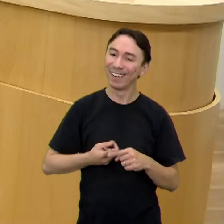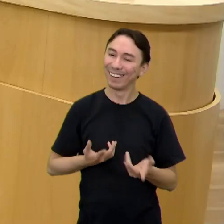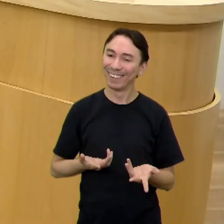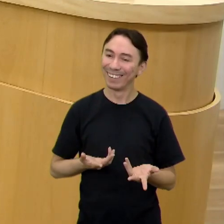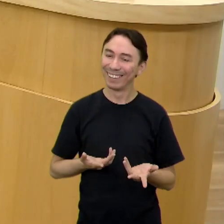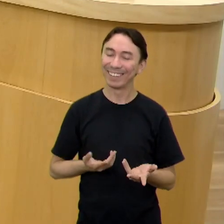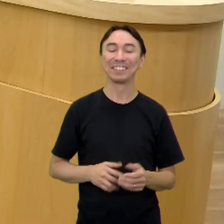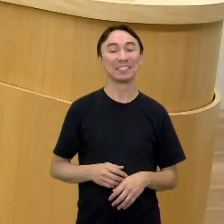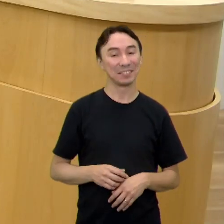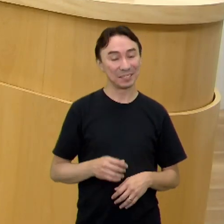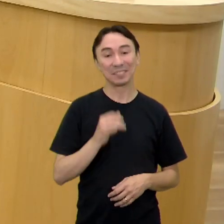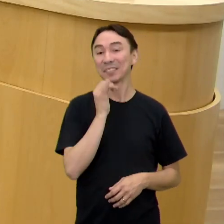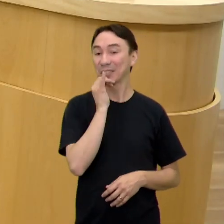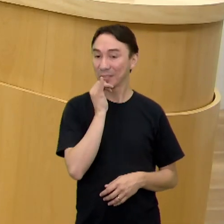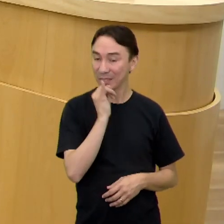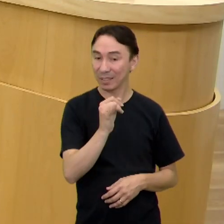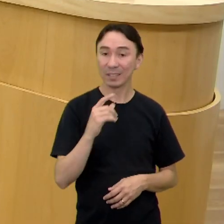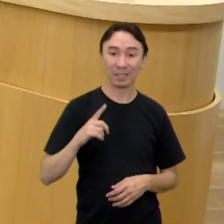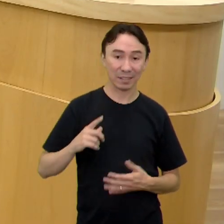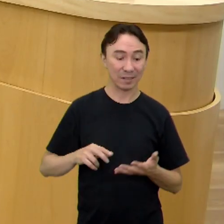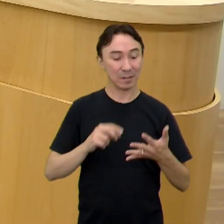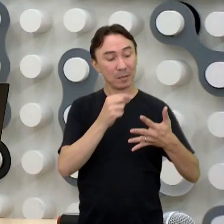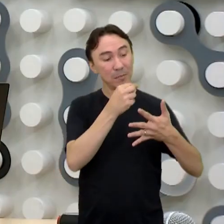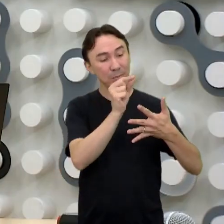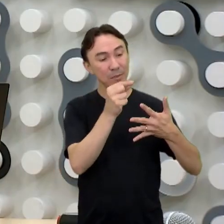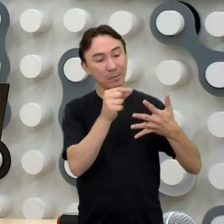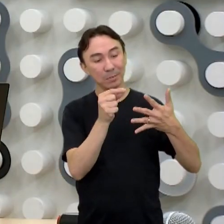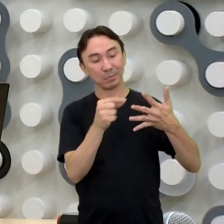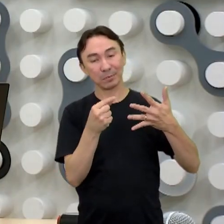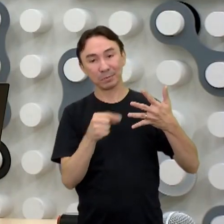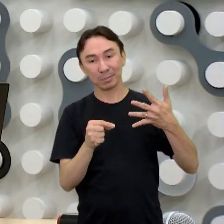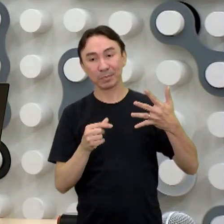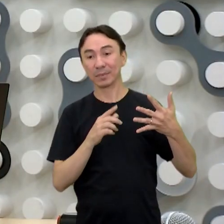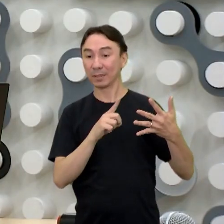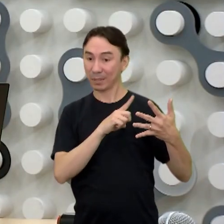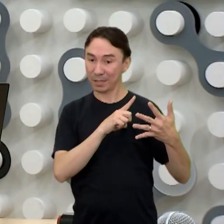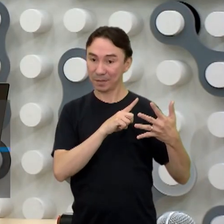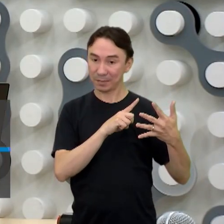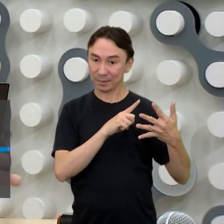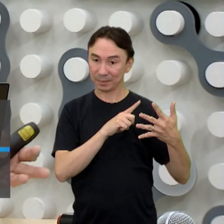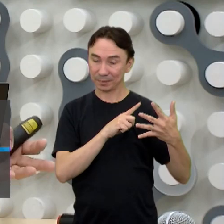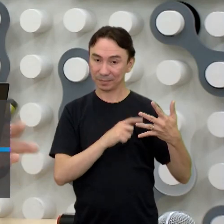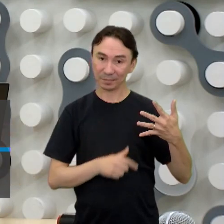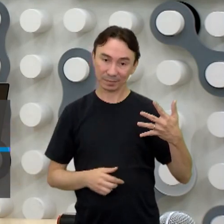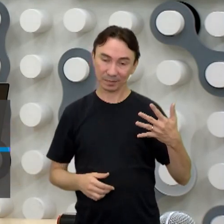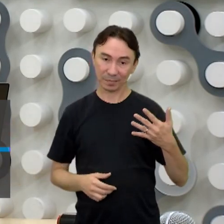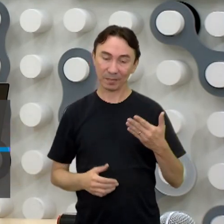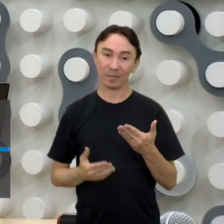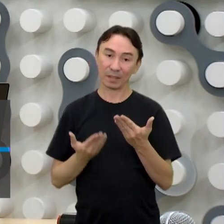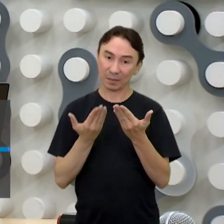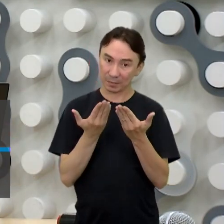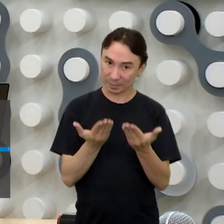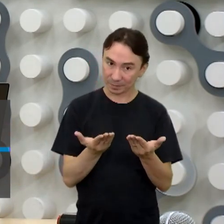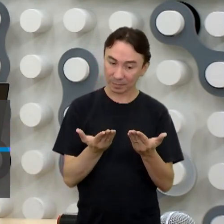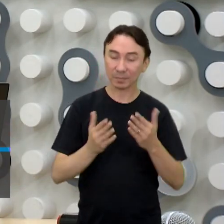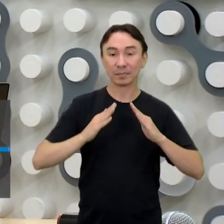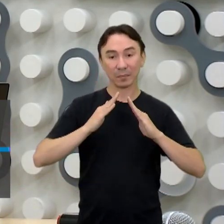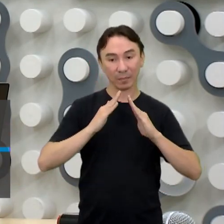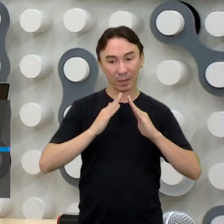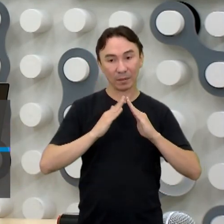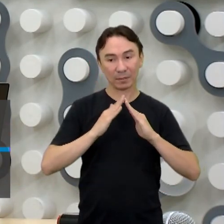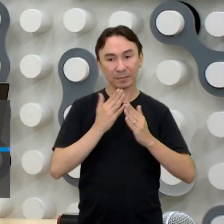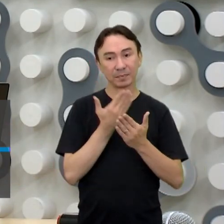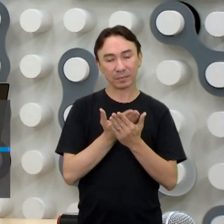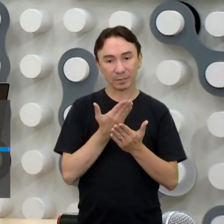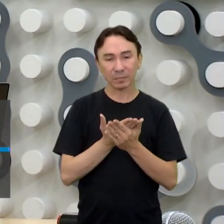que eu tenho esses recursos aqui. Na escola, talvez você não tenha, a verdade, as escolas receberam o kit